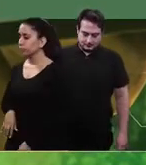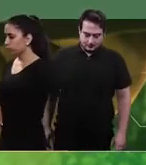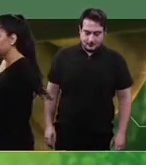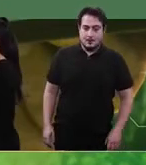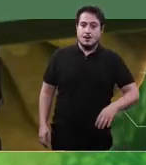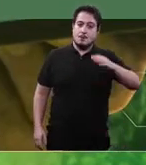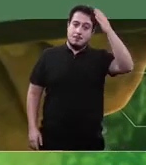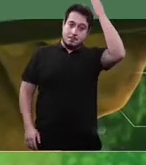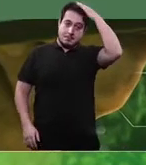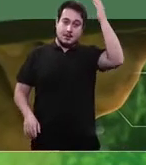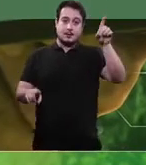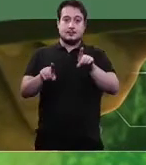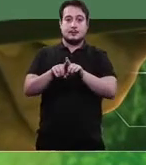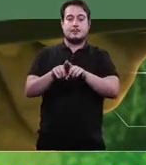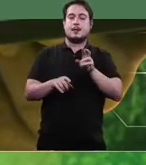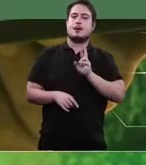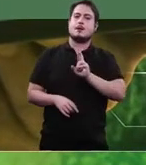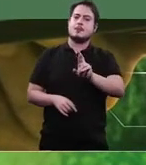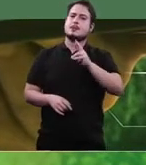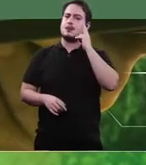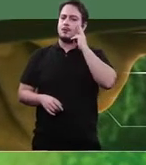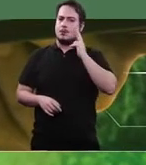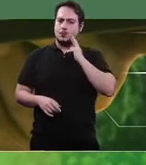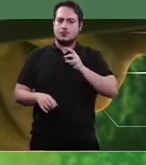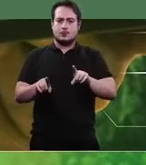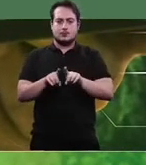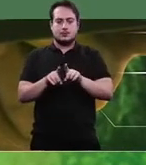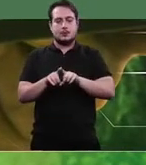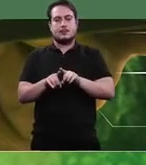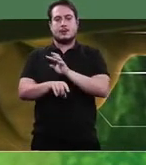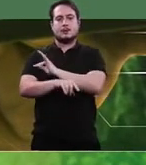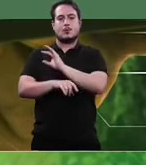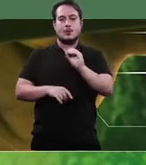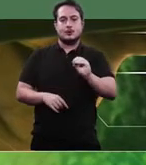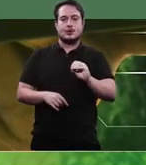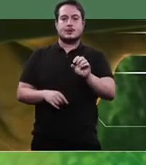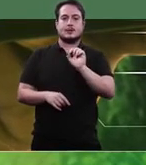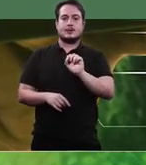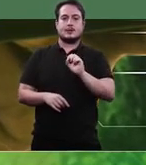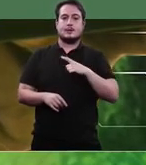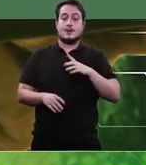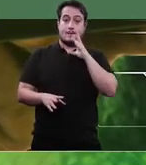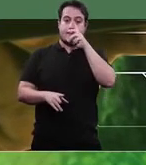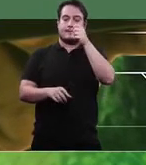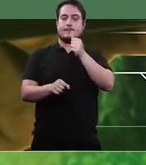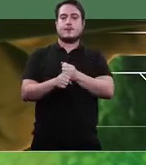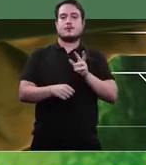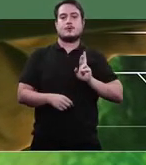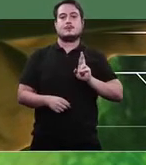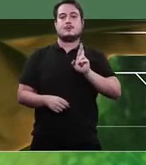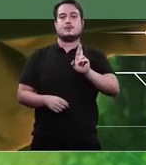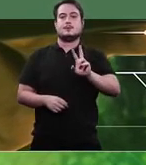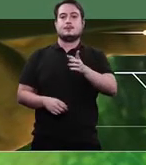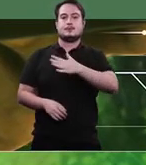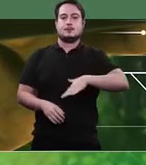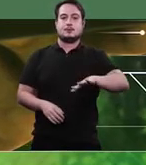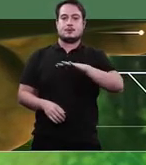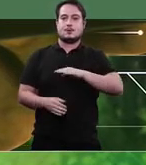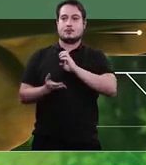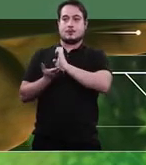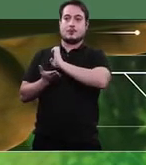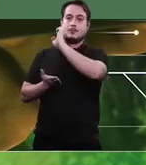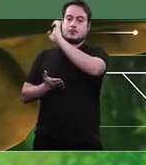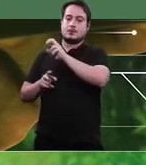como aqueles que mais representam, e de Rondônia também, né, Tocantins, como aqueles que têm uma forte representação nas exportações